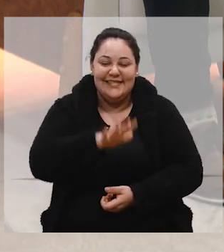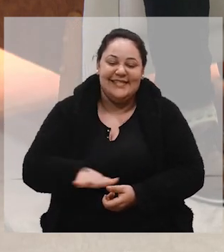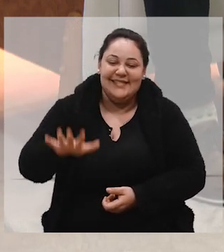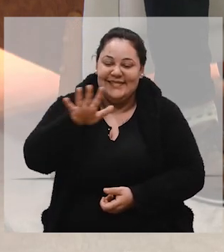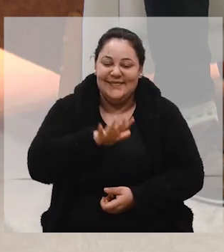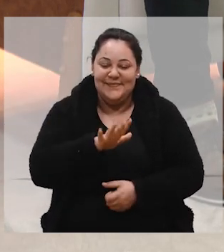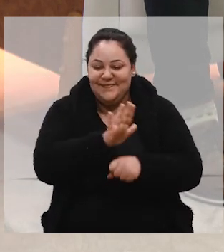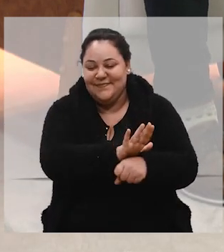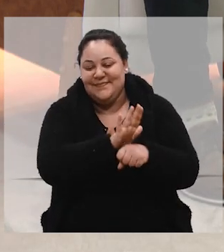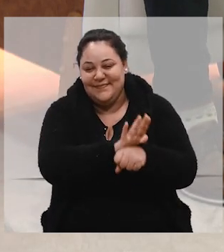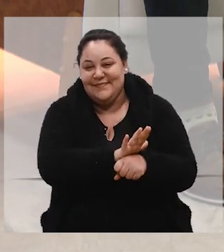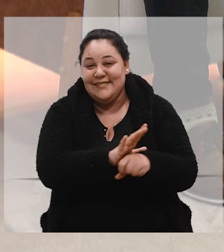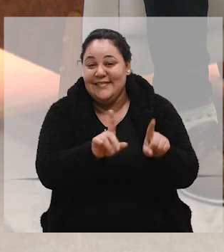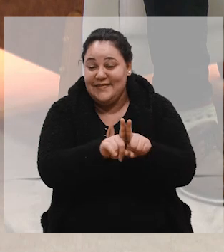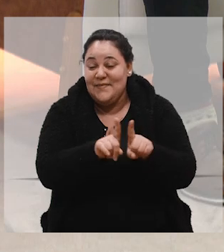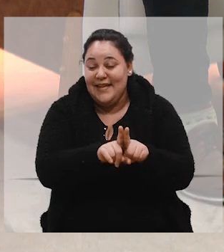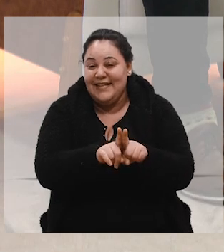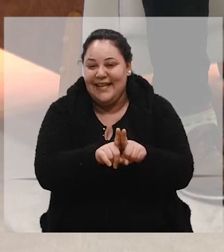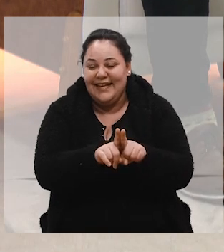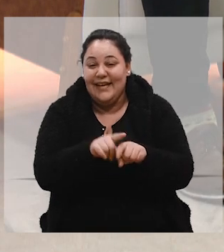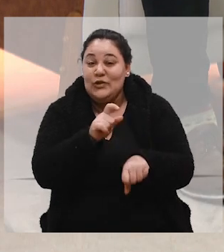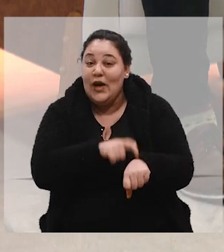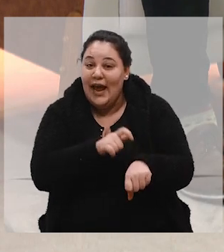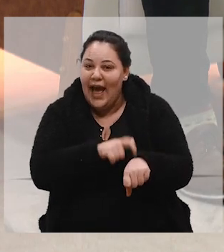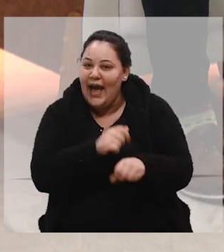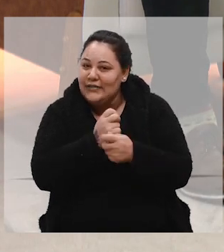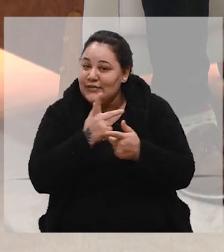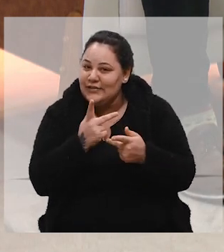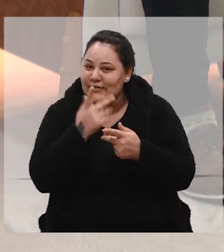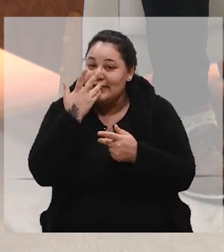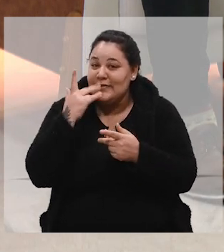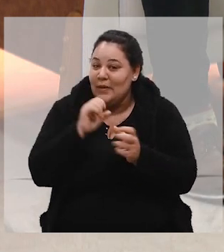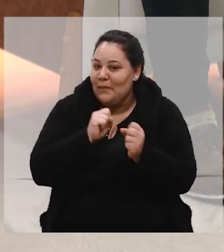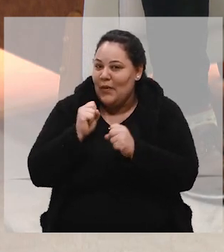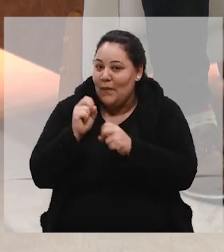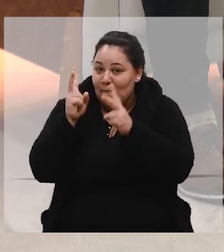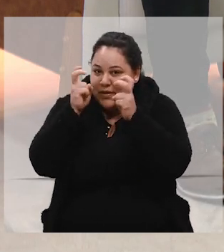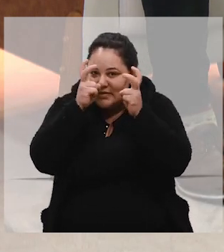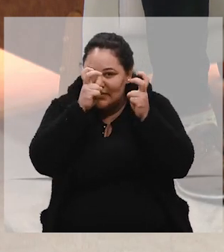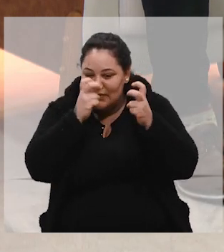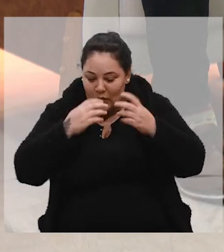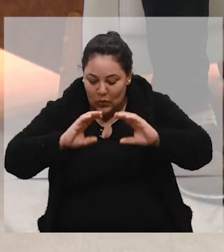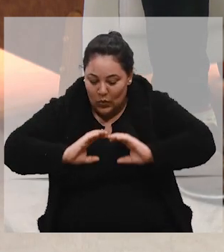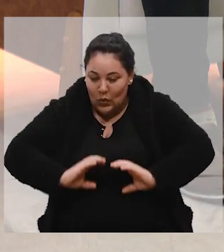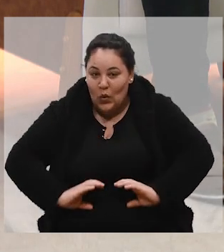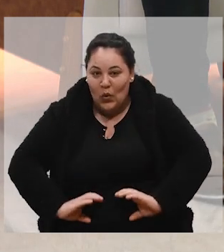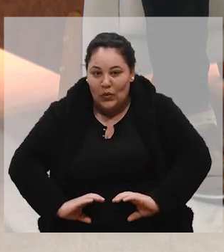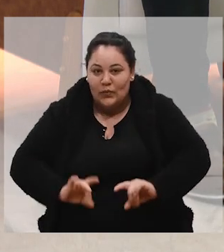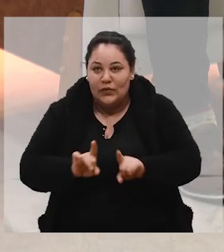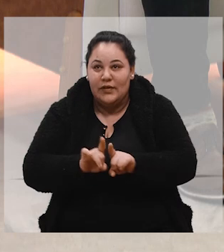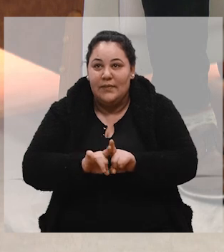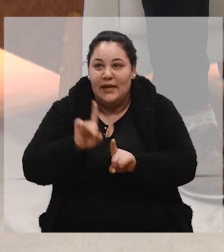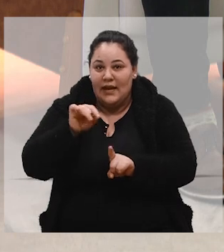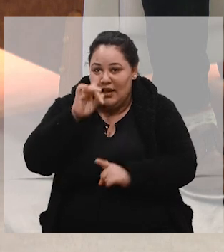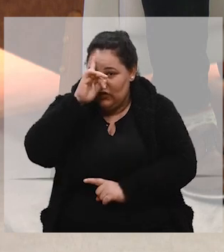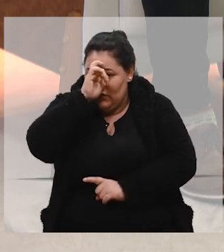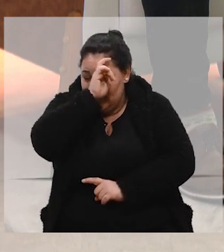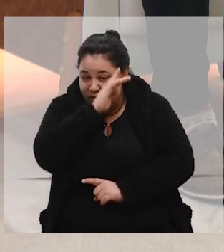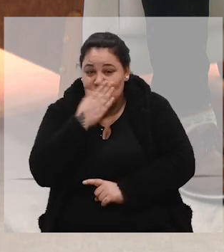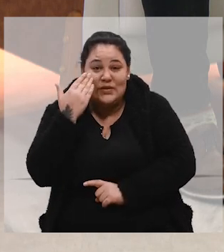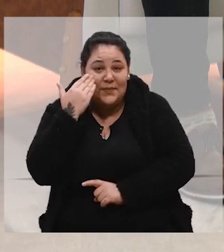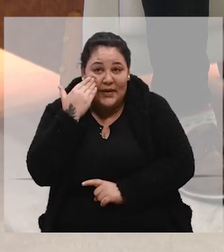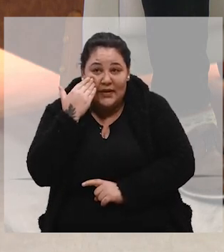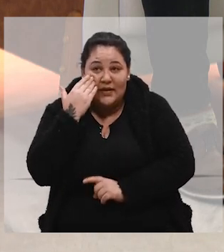De forma geral, ela vai ajudando assim para que a criança possa perceber partes do corpo, né, que para eles às vezes é